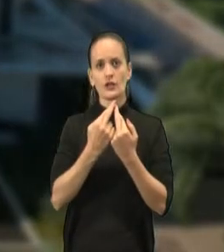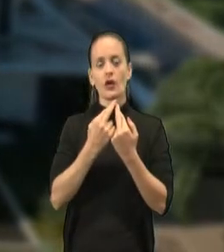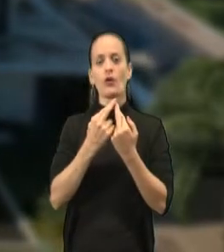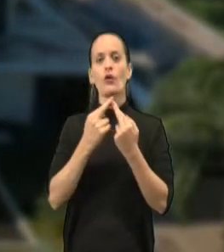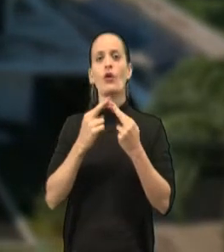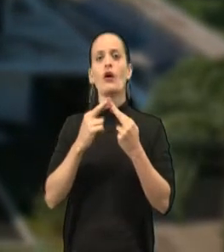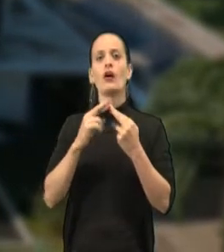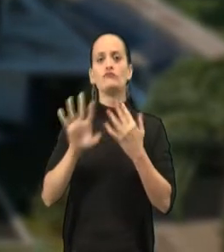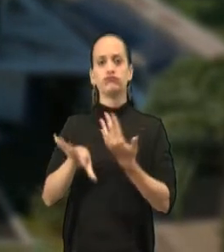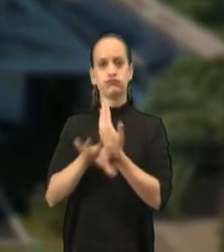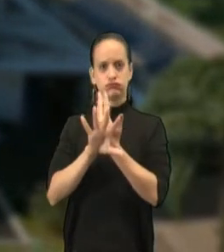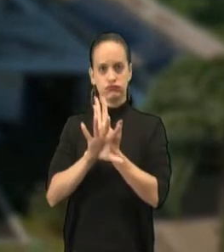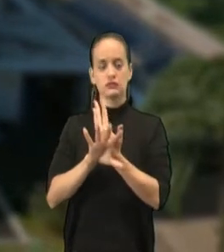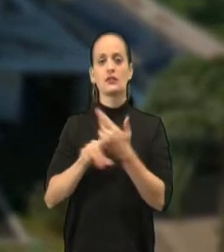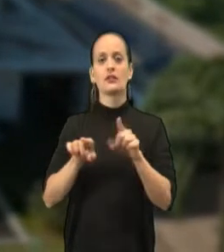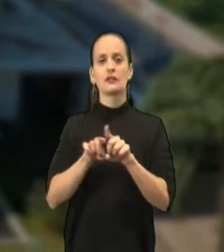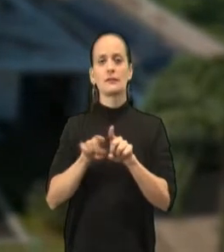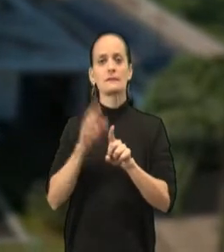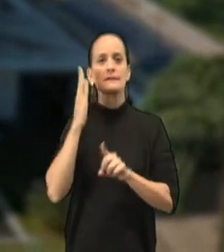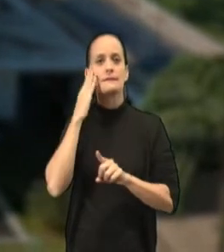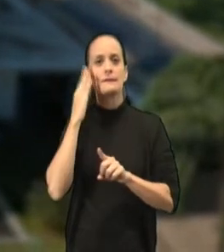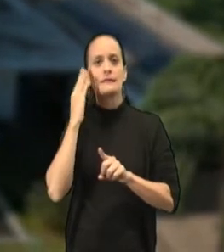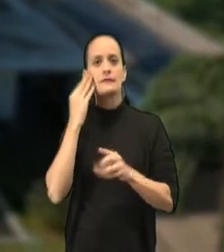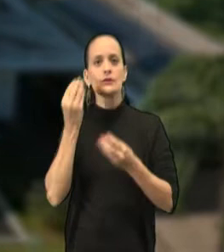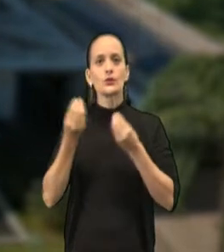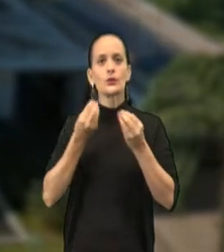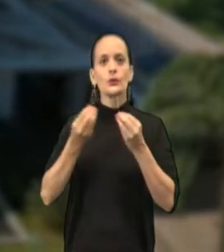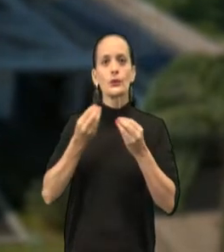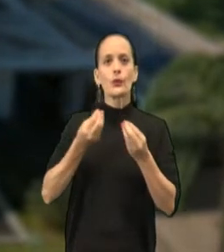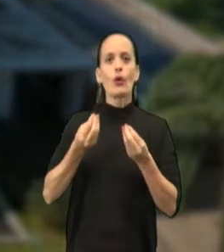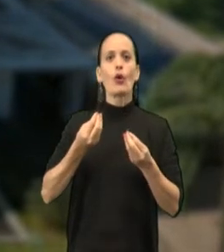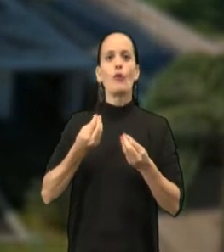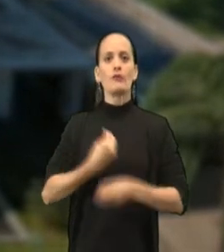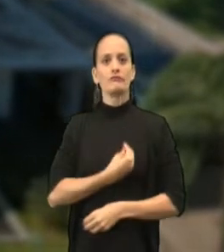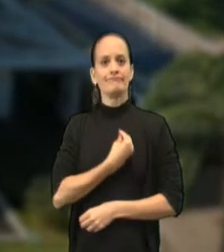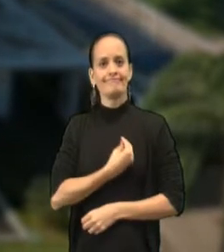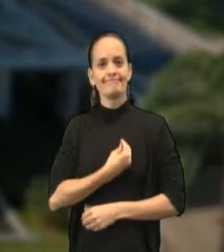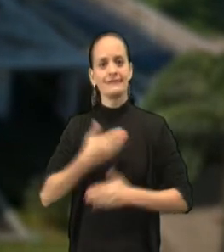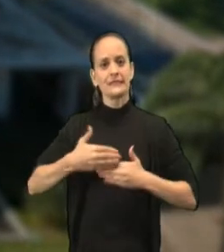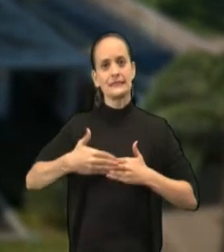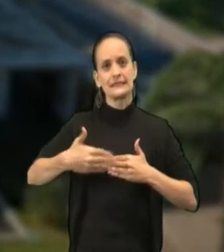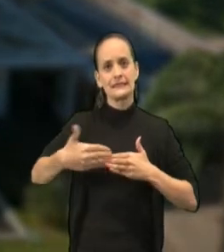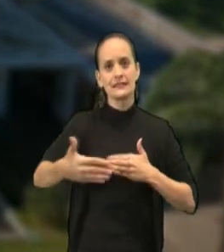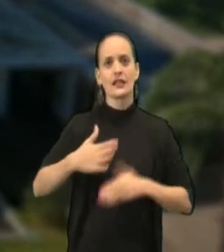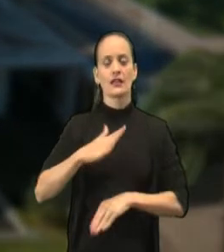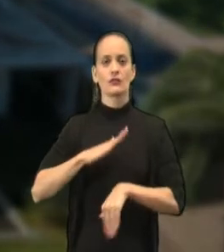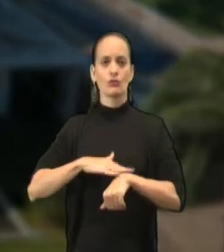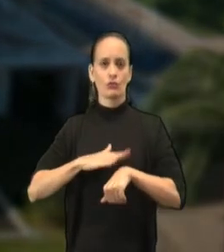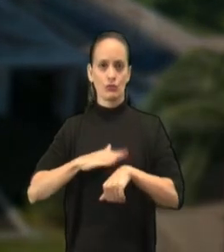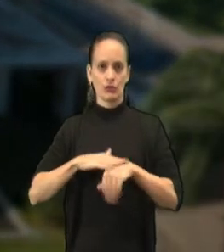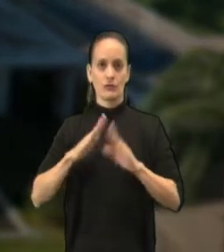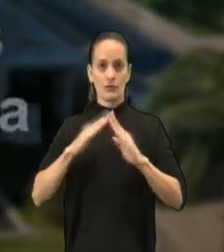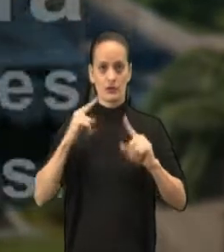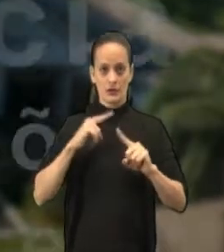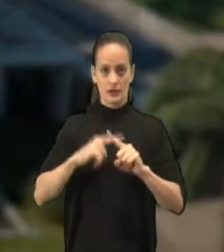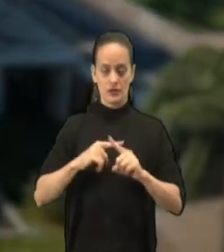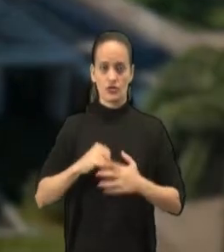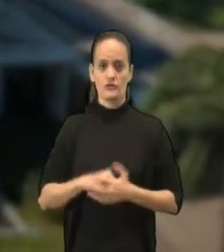os informes e decisões são enviados à membresia através das mídias sociais da